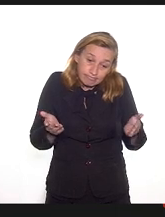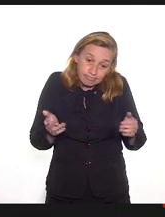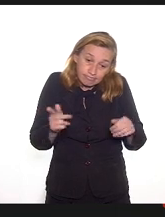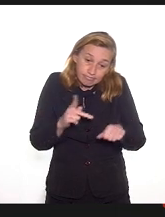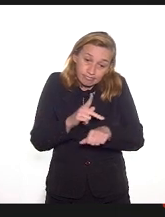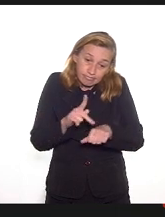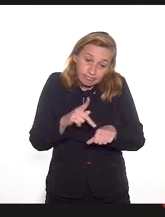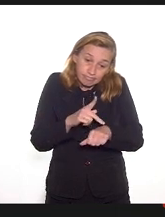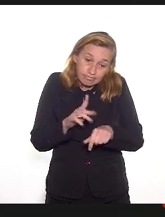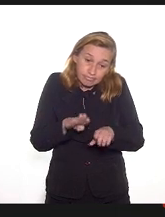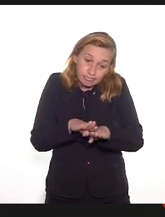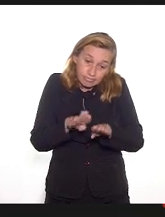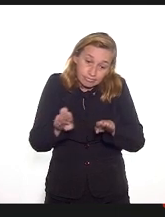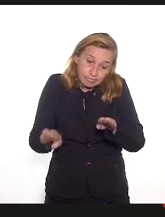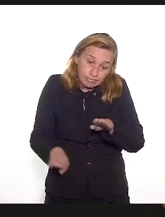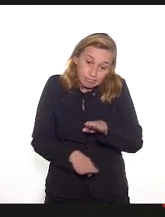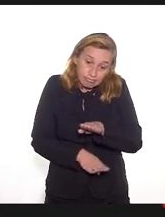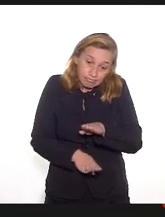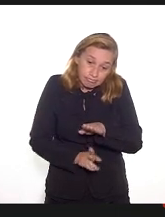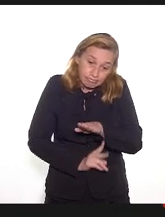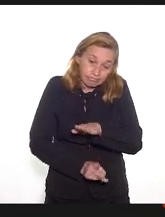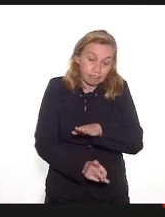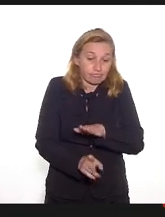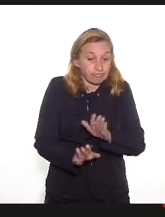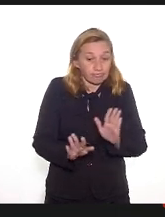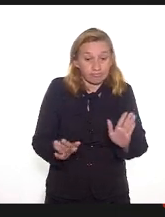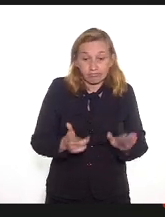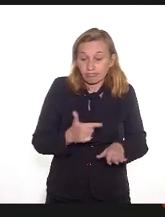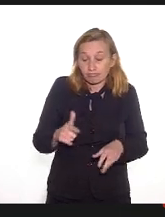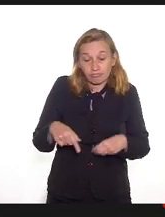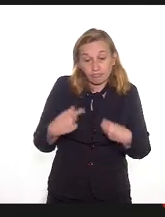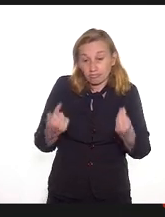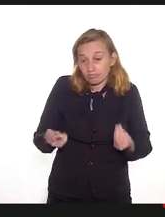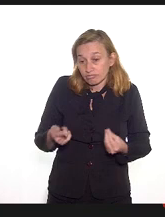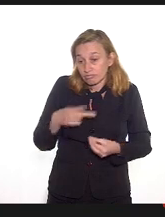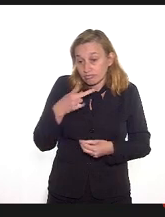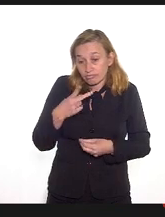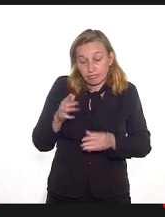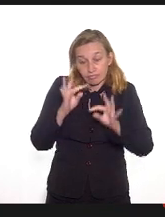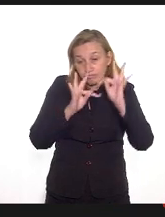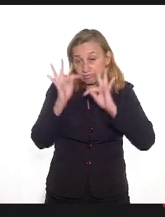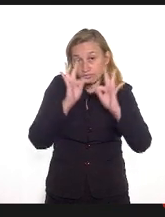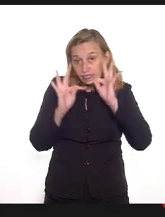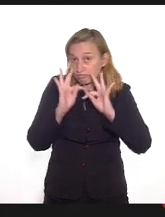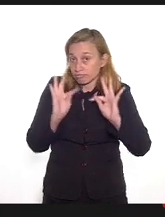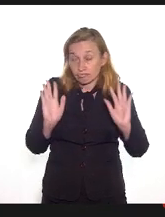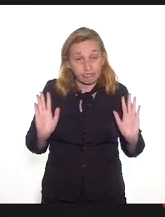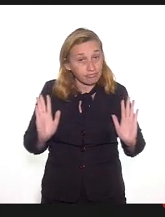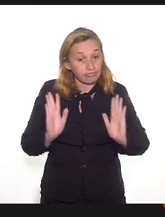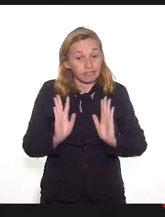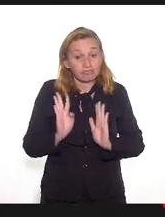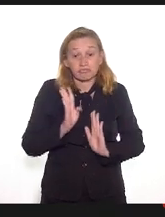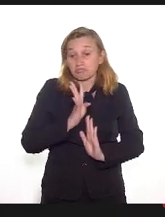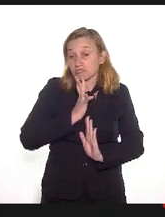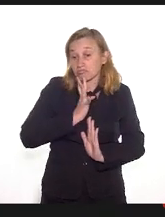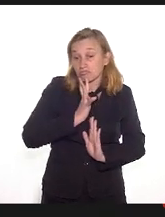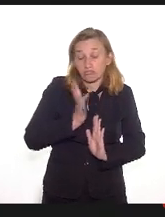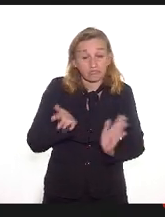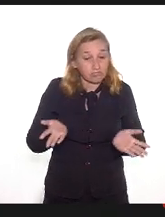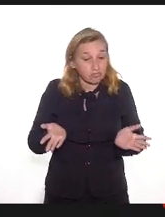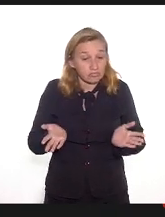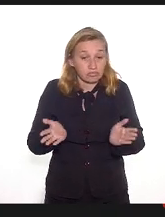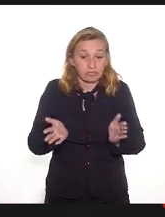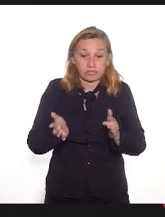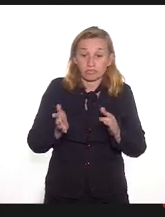futuro. Não há outra alternativa. A dinâmica da tecnologia, a dinâmica do conhecimento e a